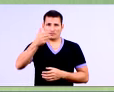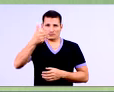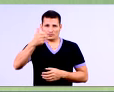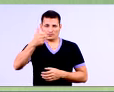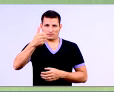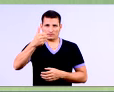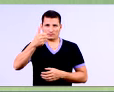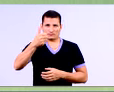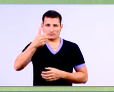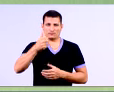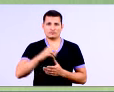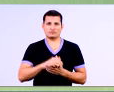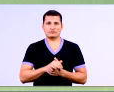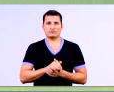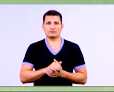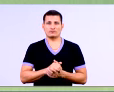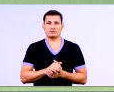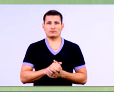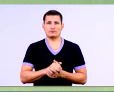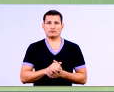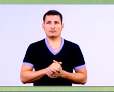vinculando o método que eu criei,